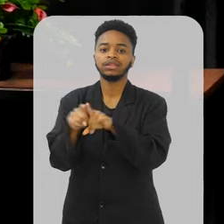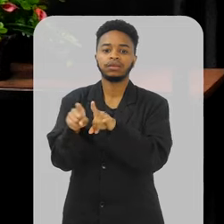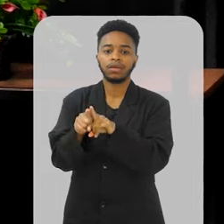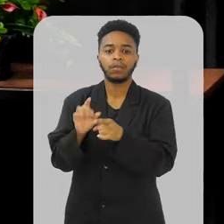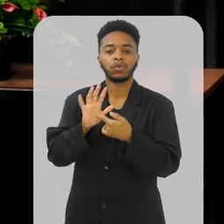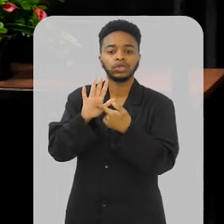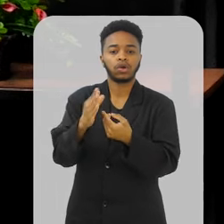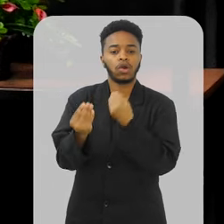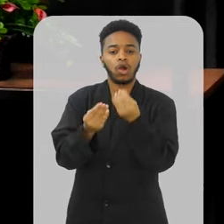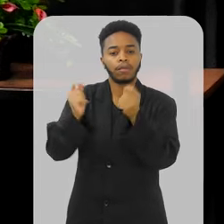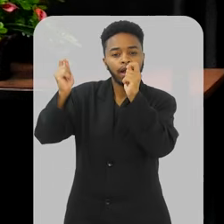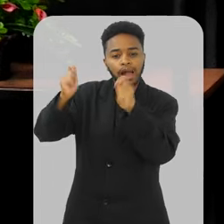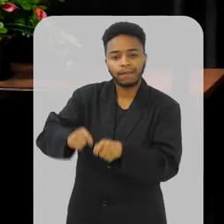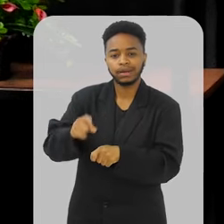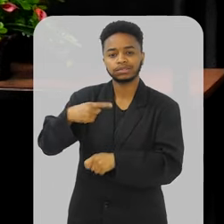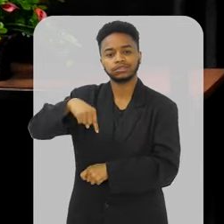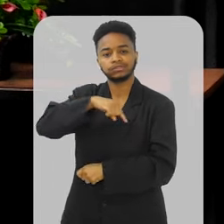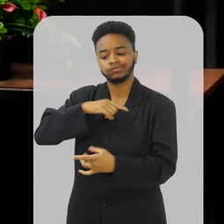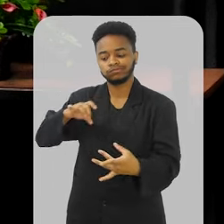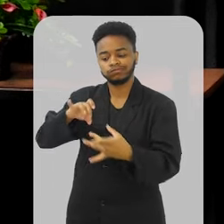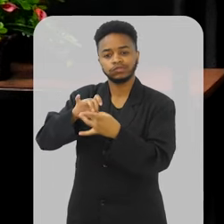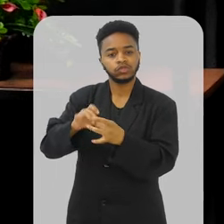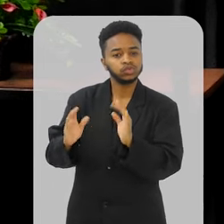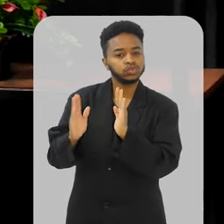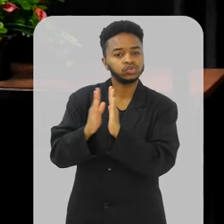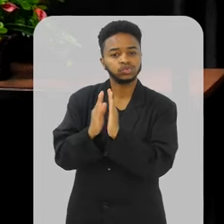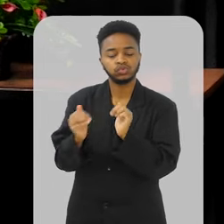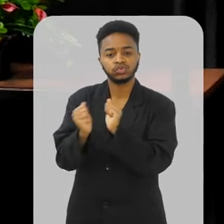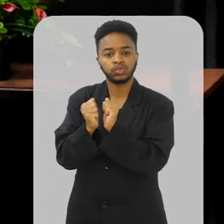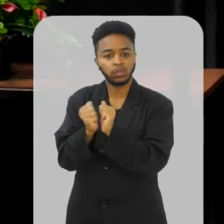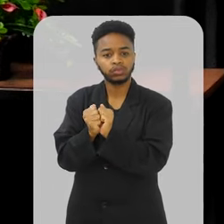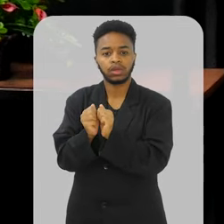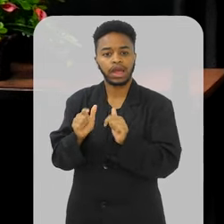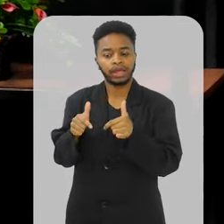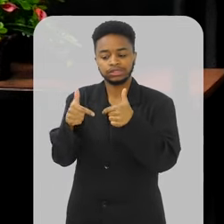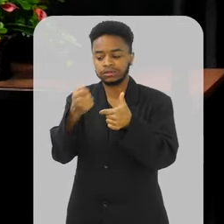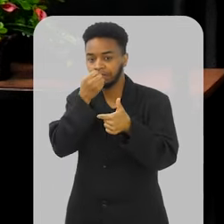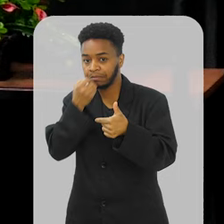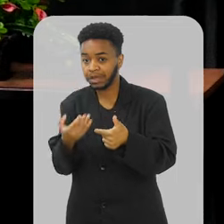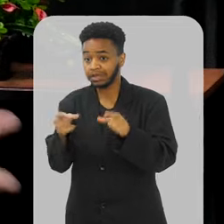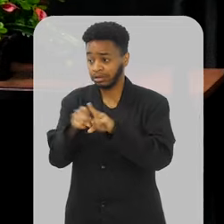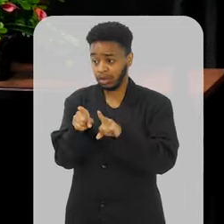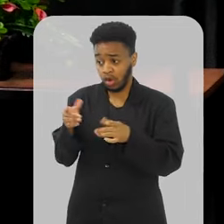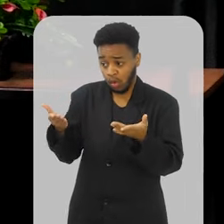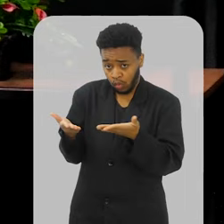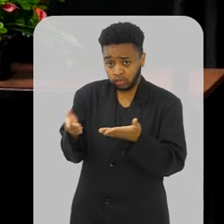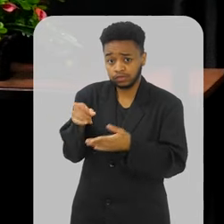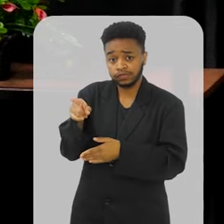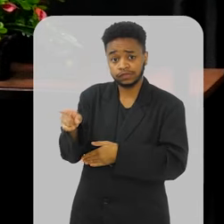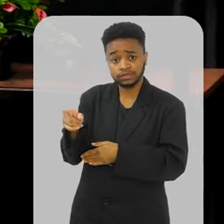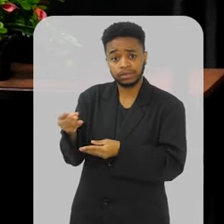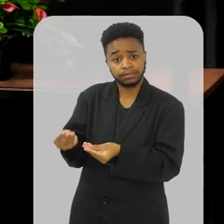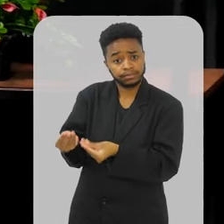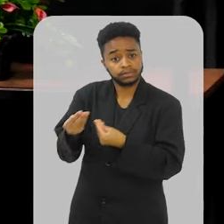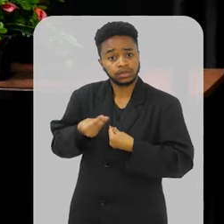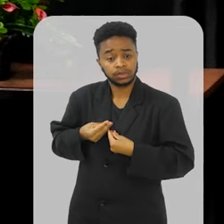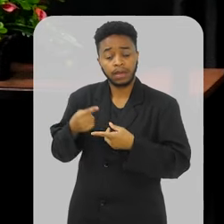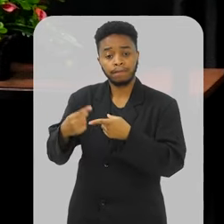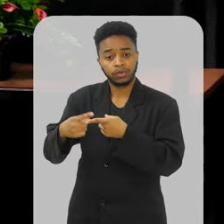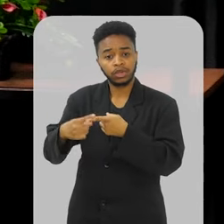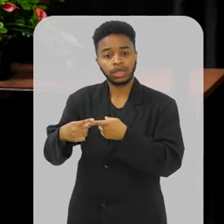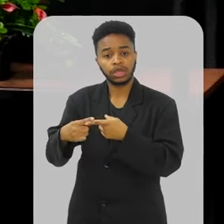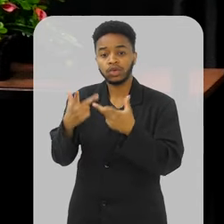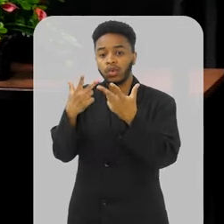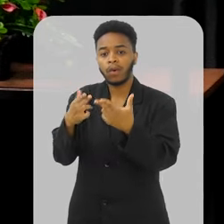falar dessa capacidade da gente se né congregar para poder fazer o bem e que você hoje me proporciona né